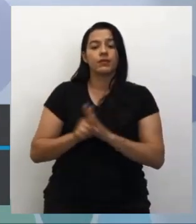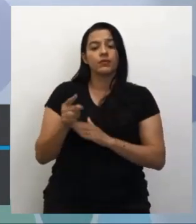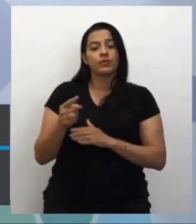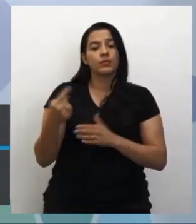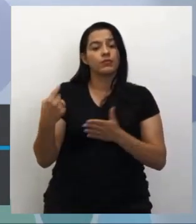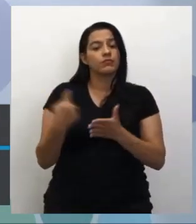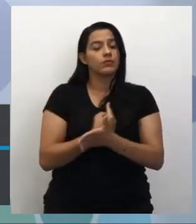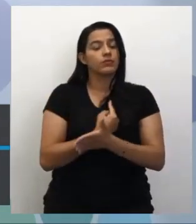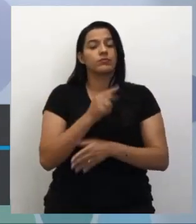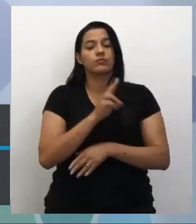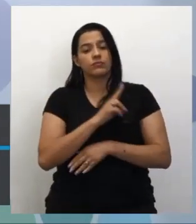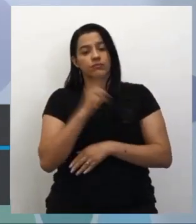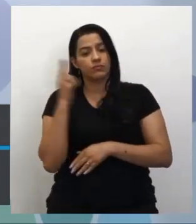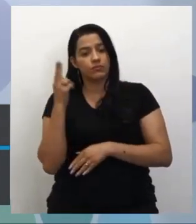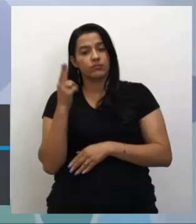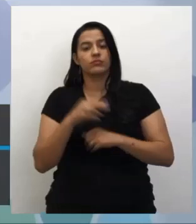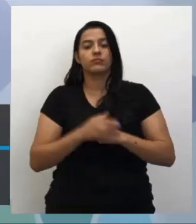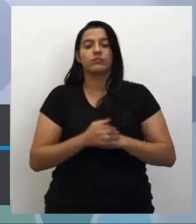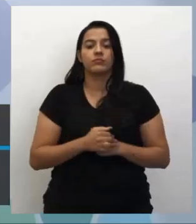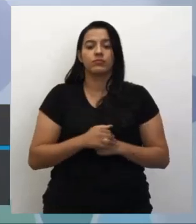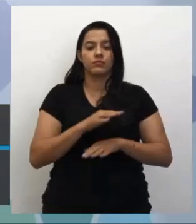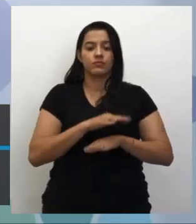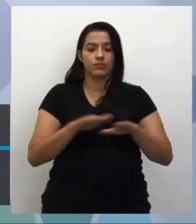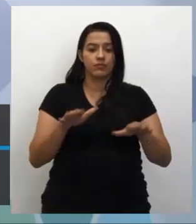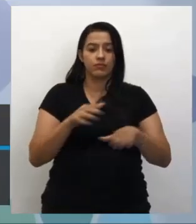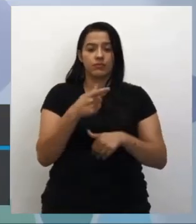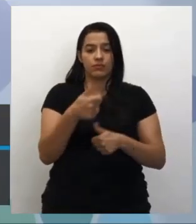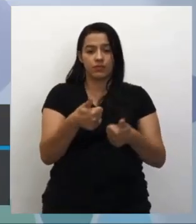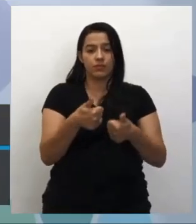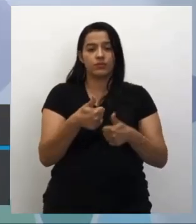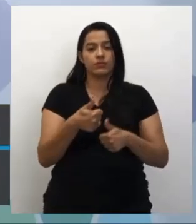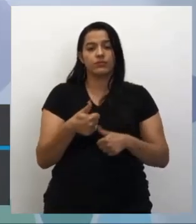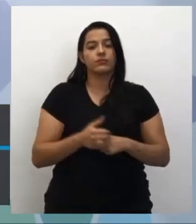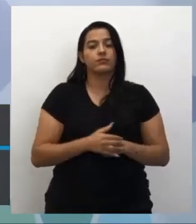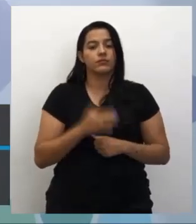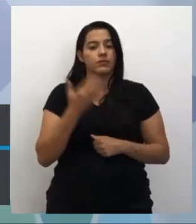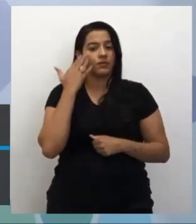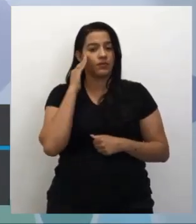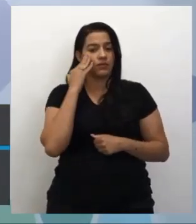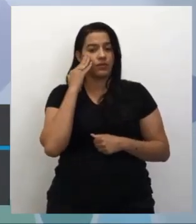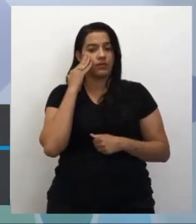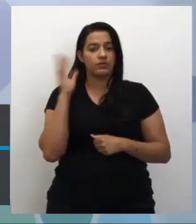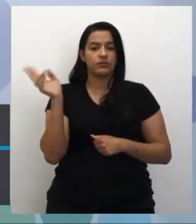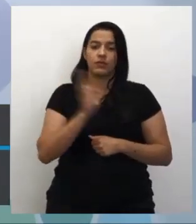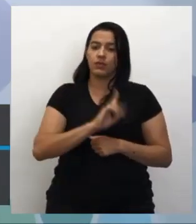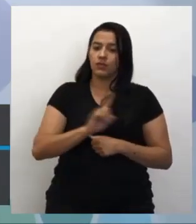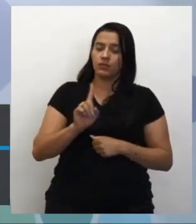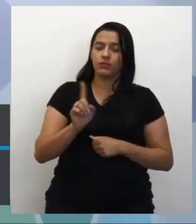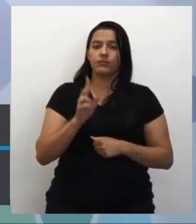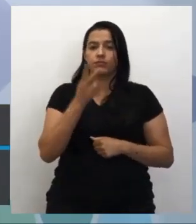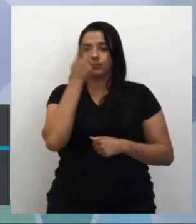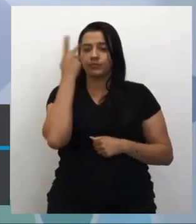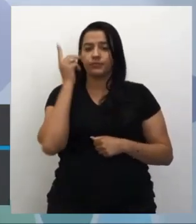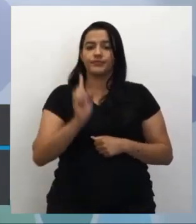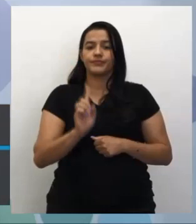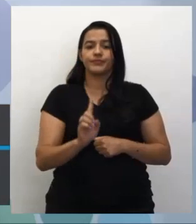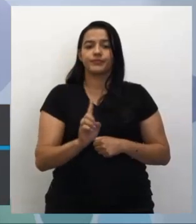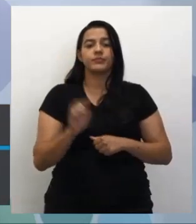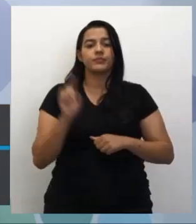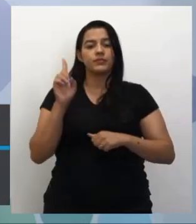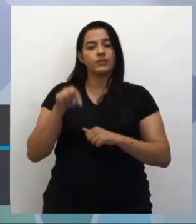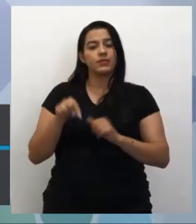meu nome é Procópio Valongo. Procópio, tá bom, certo? Valongo não é nome de gente, não. A